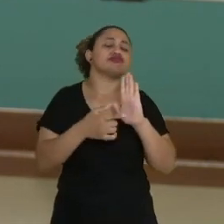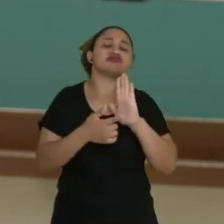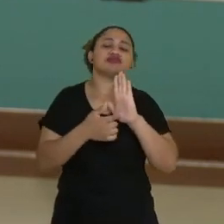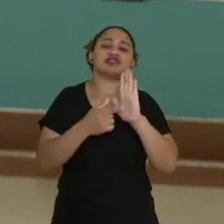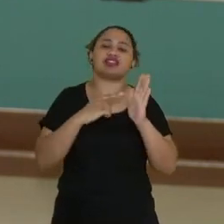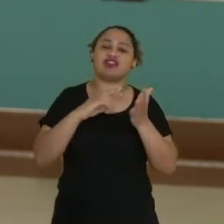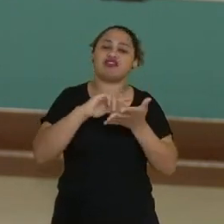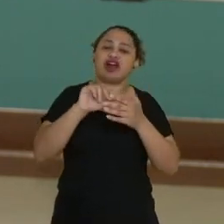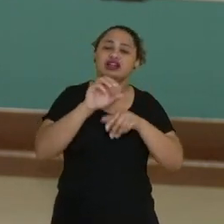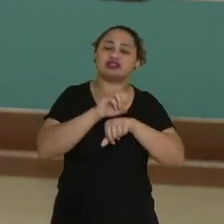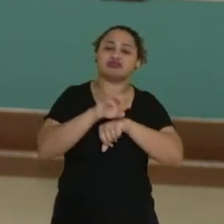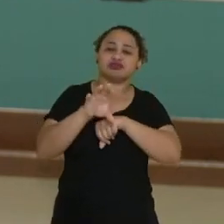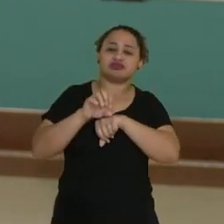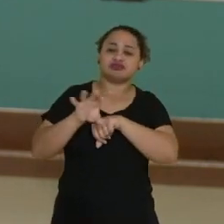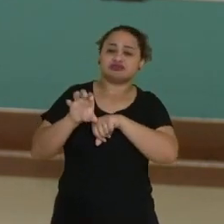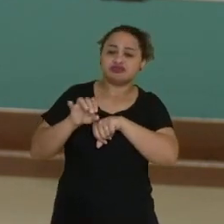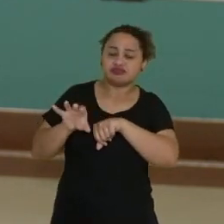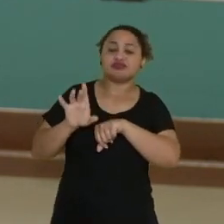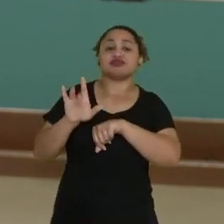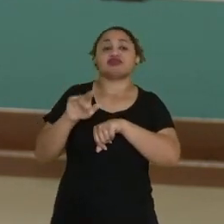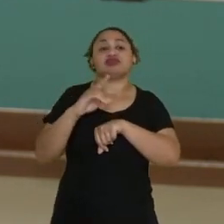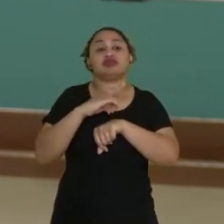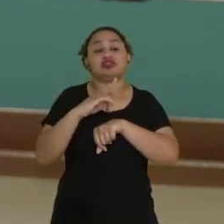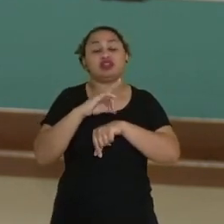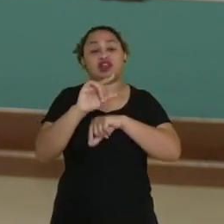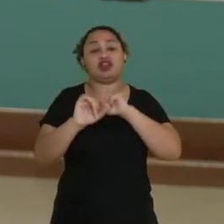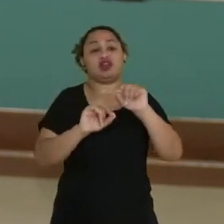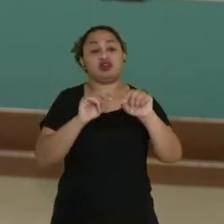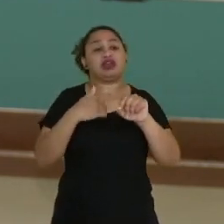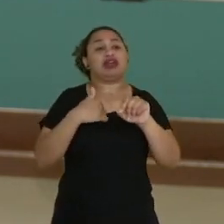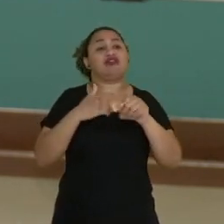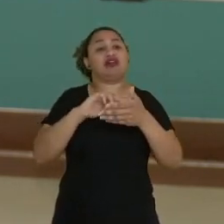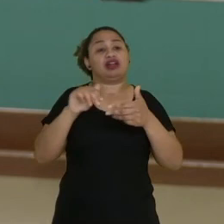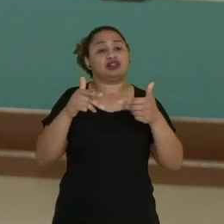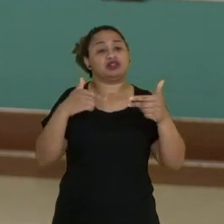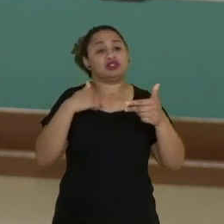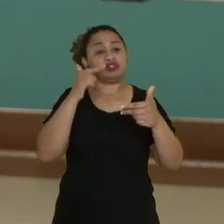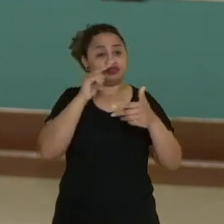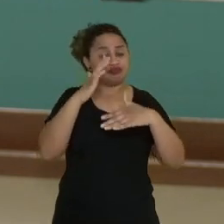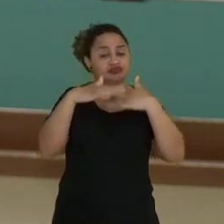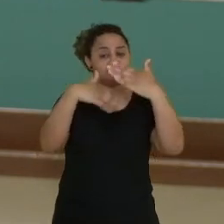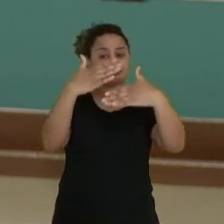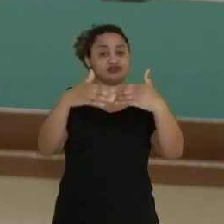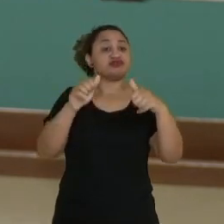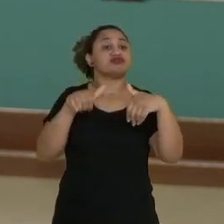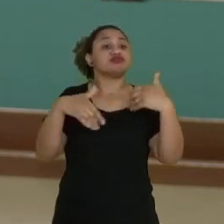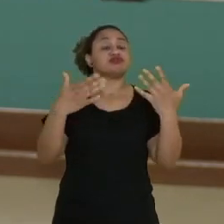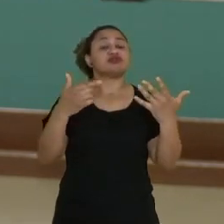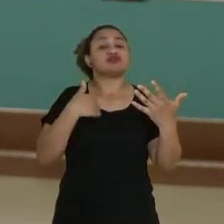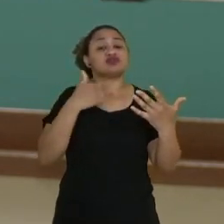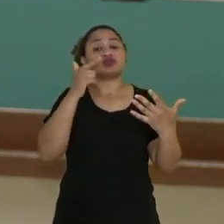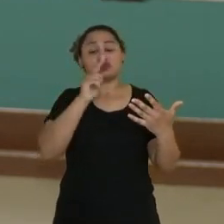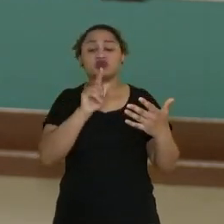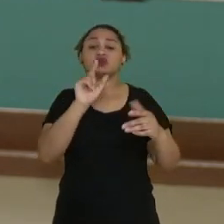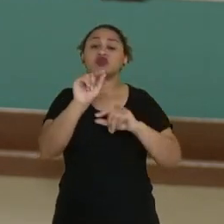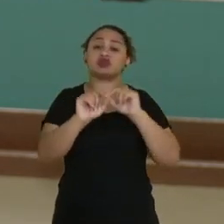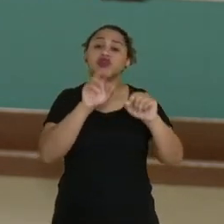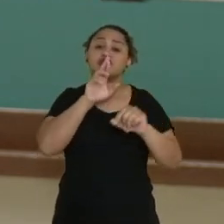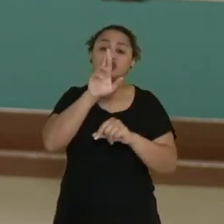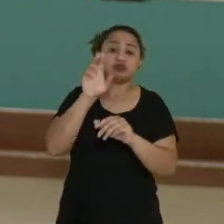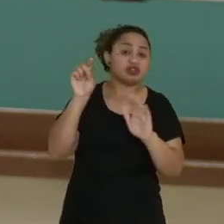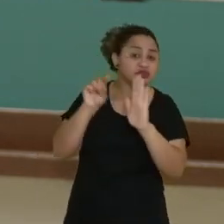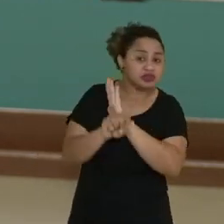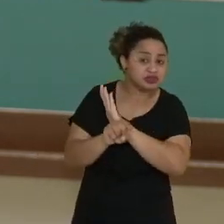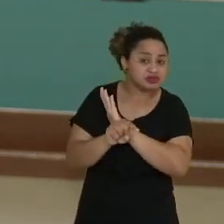muitas pistas, né? Então, ainda temos muito que construir. Com isso, eu já tenho subsídios para responder a